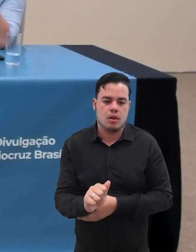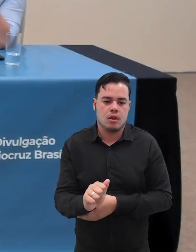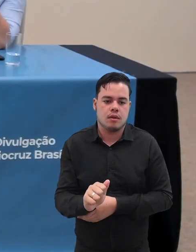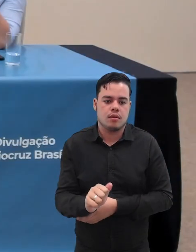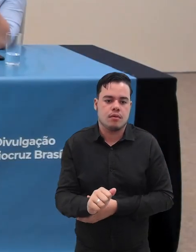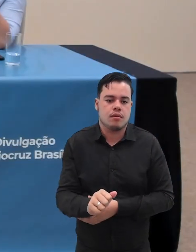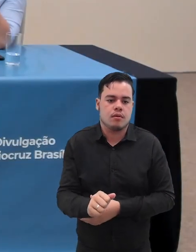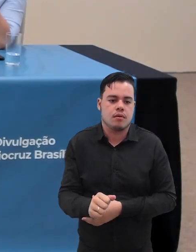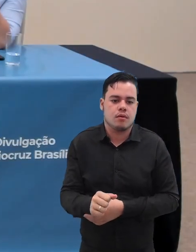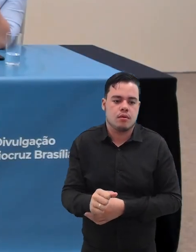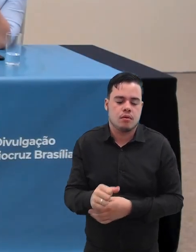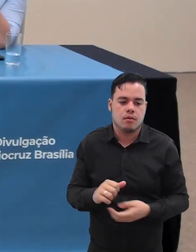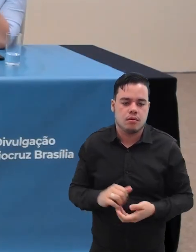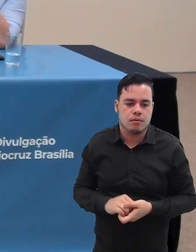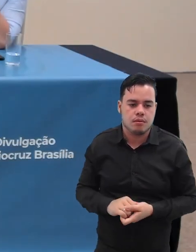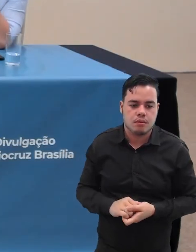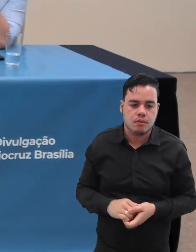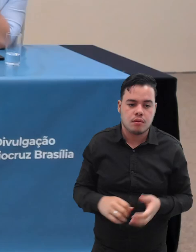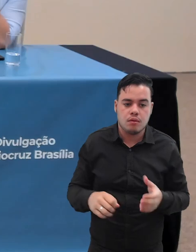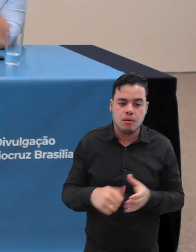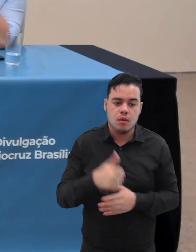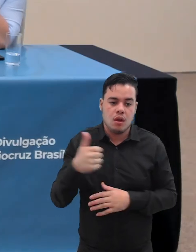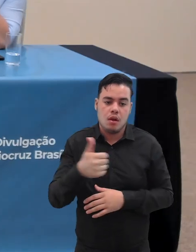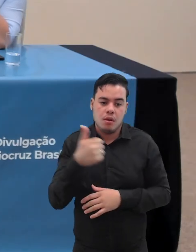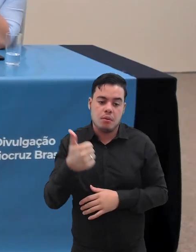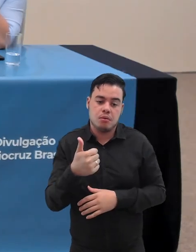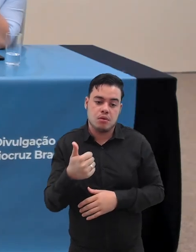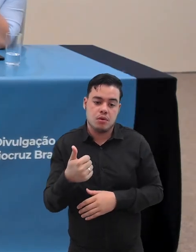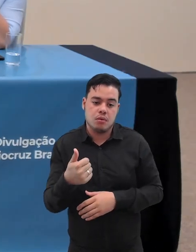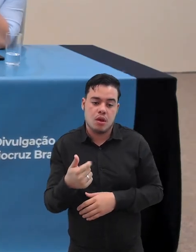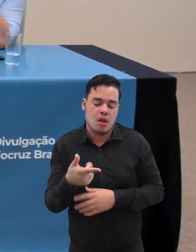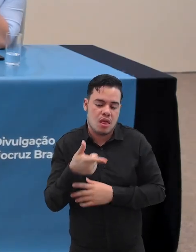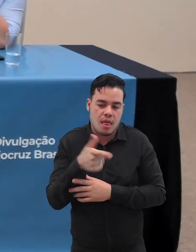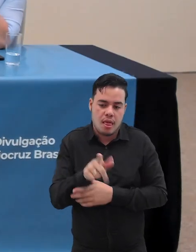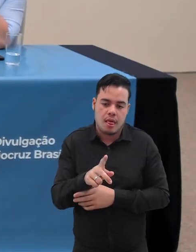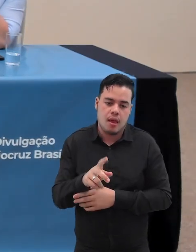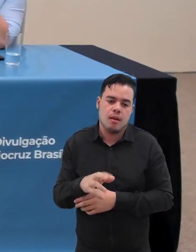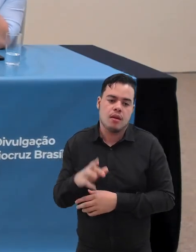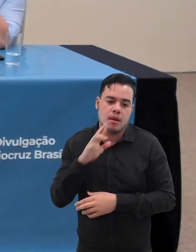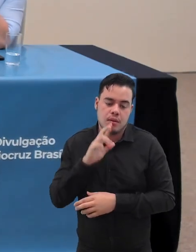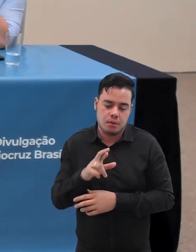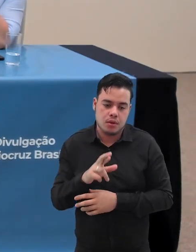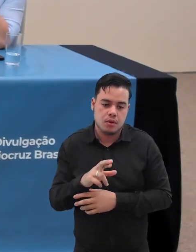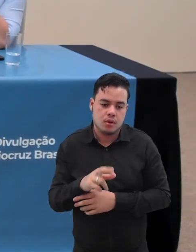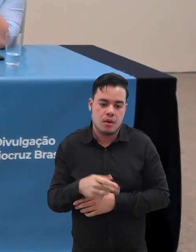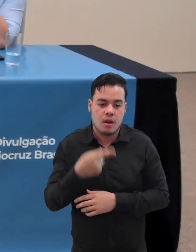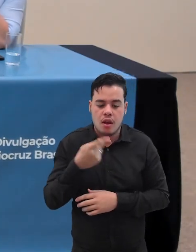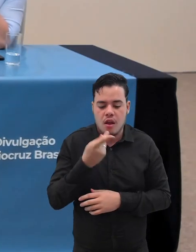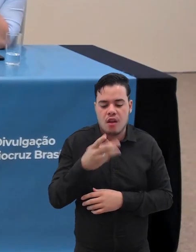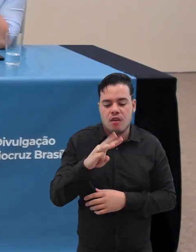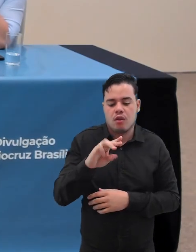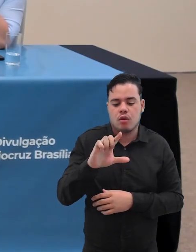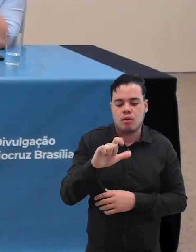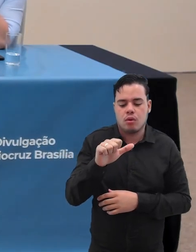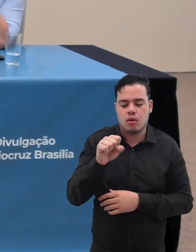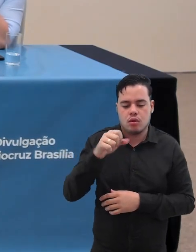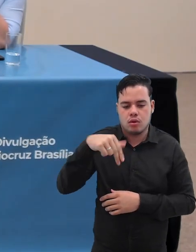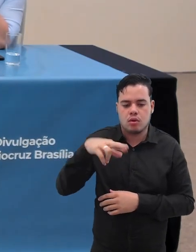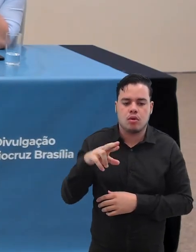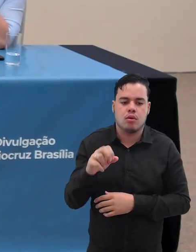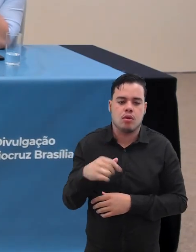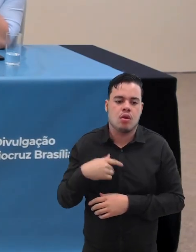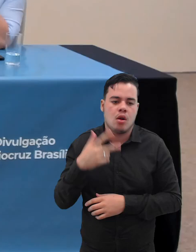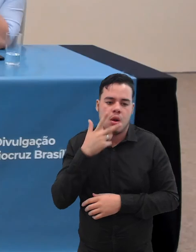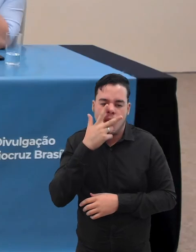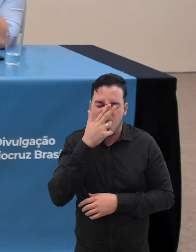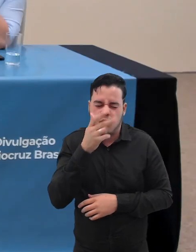favor. Primeiro eu queria reforçar, eu acho que essa fala do Wilson, né, do professor Wilson, eu acho